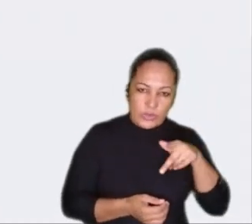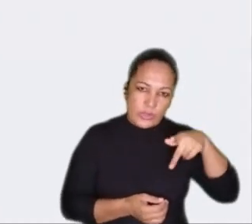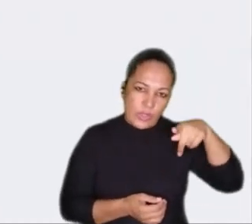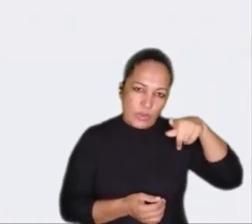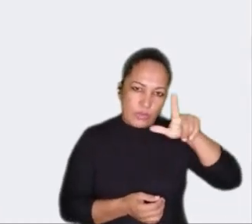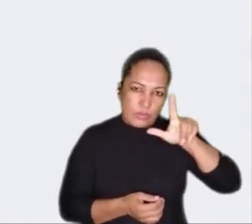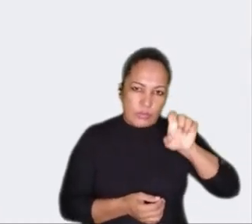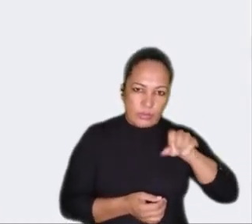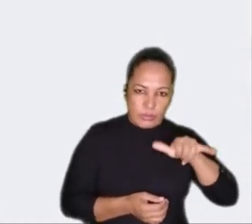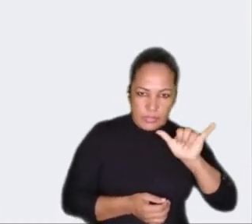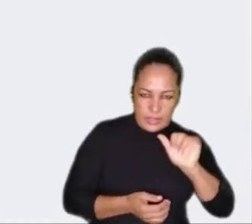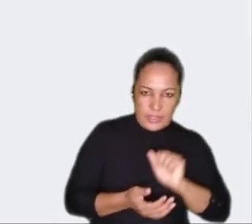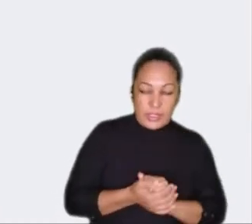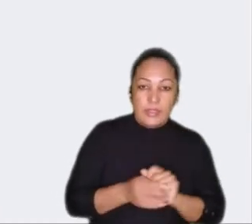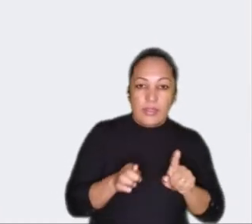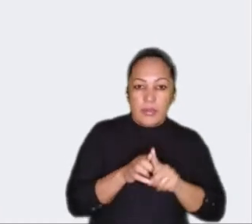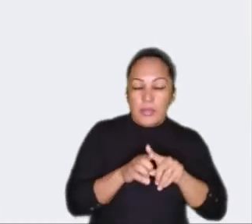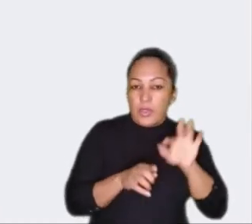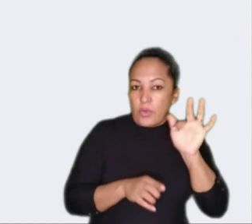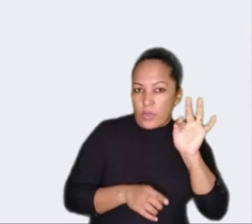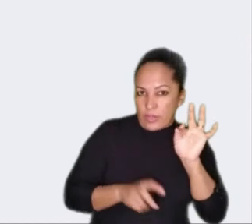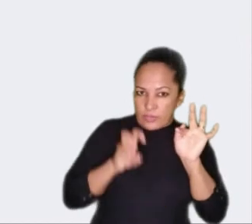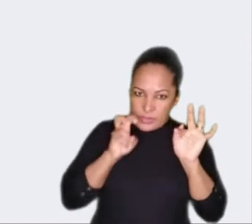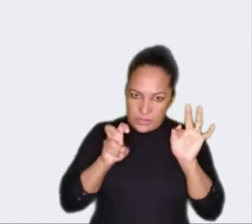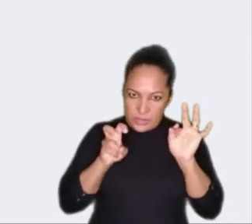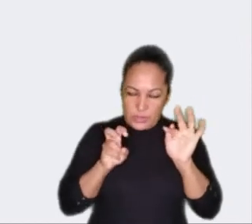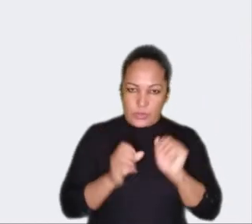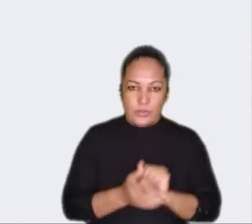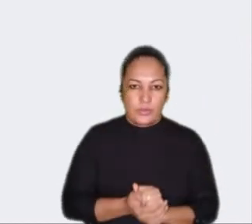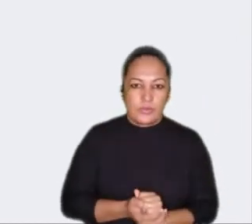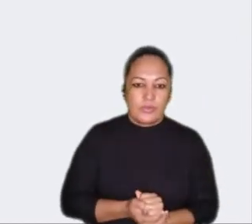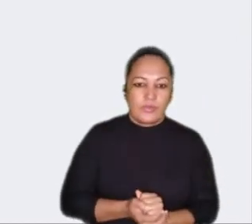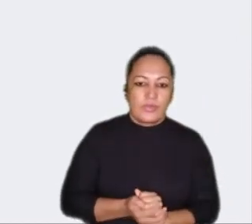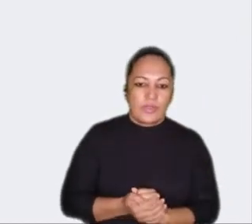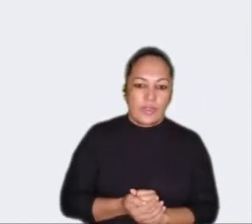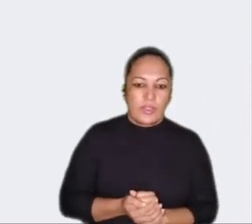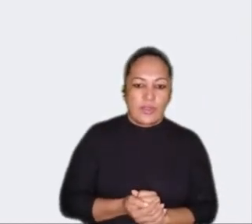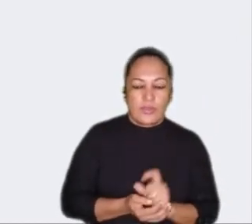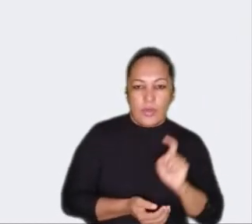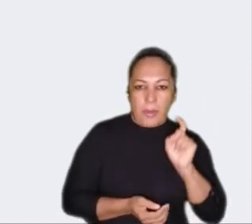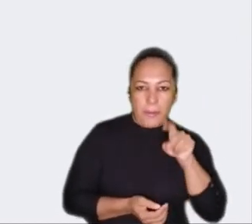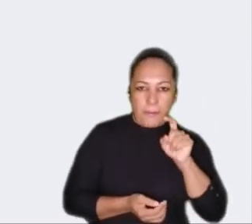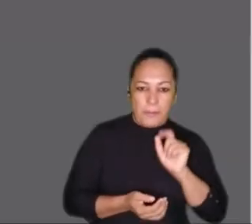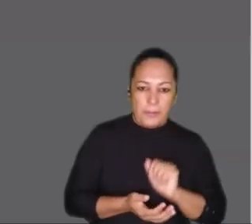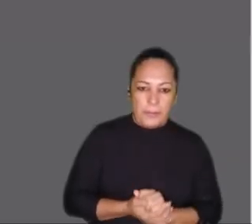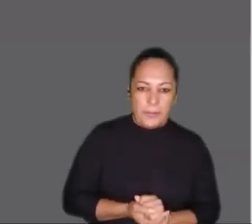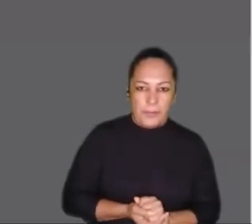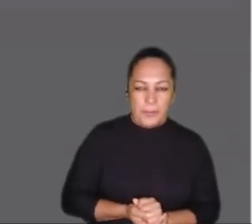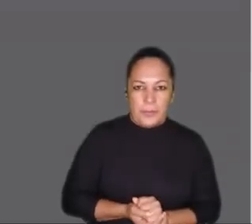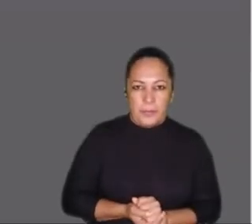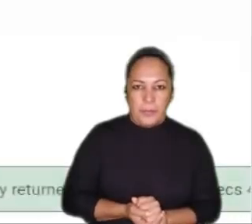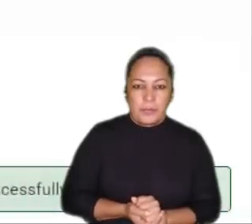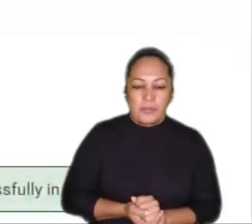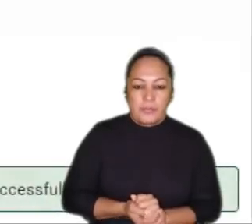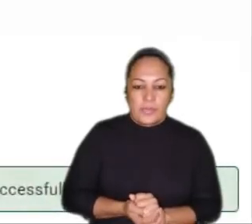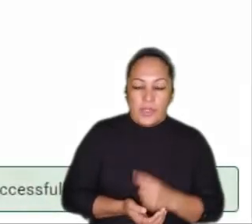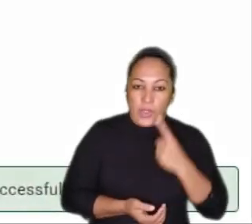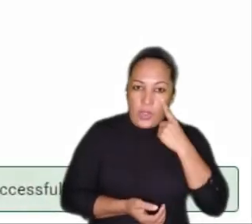é o raiozinho, é um player, e o F5, que é a tradução, que é o atalho, tá? Então, vamos dar o player aqui, ó.